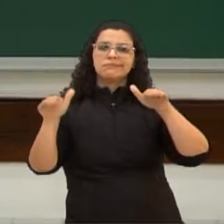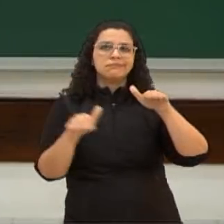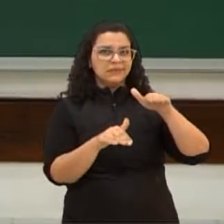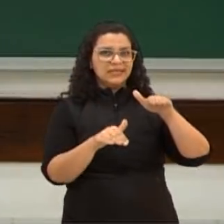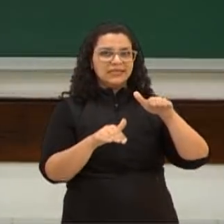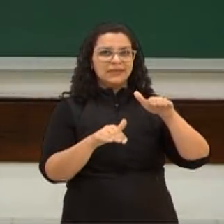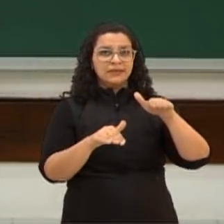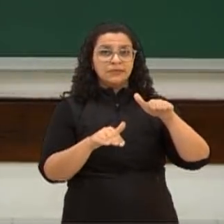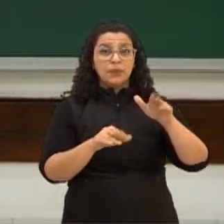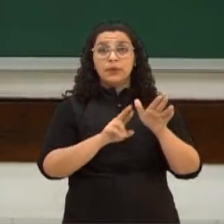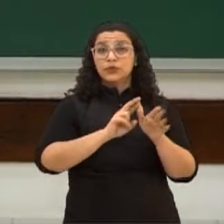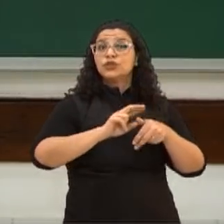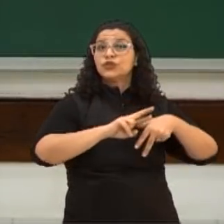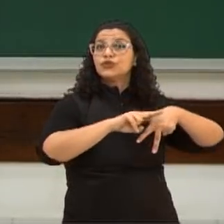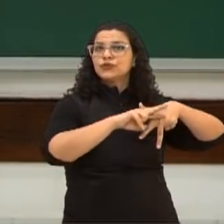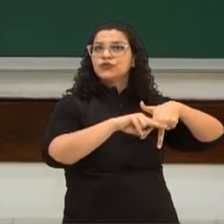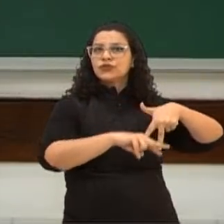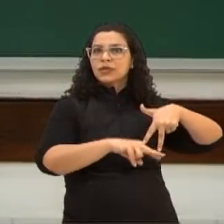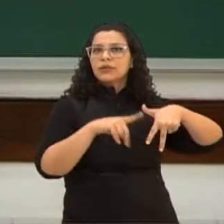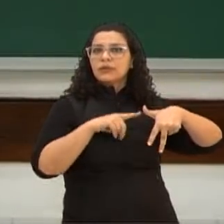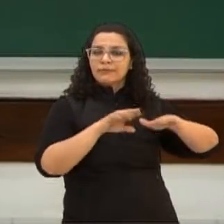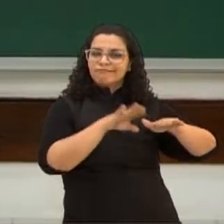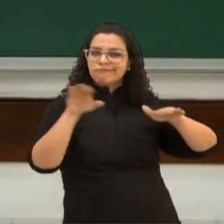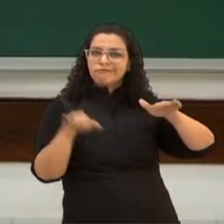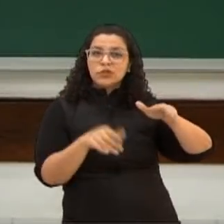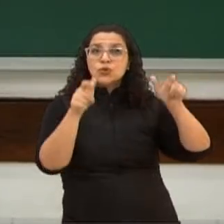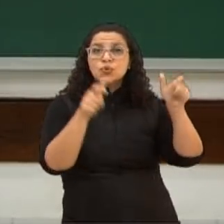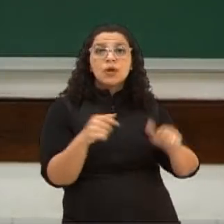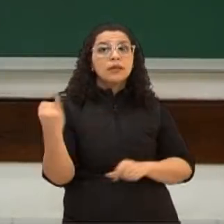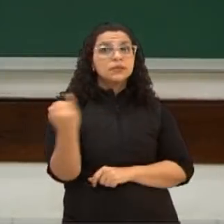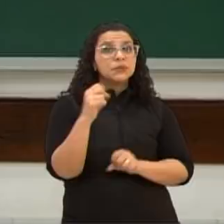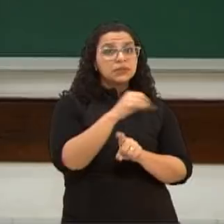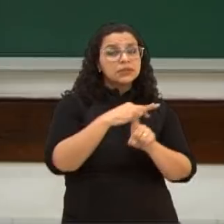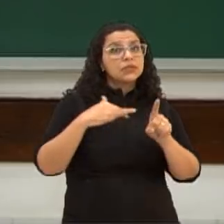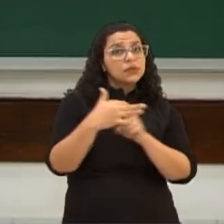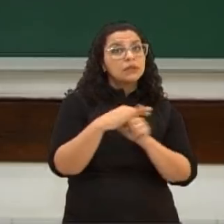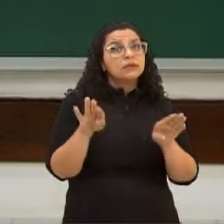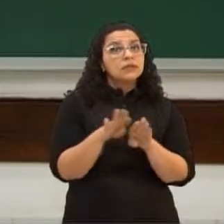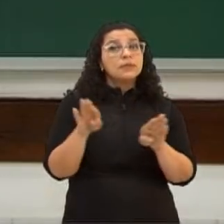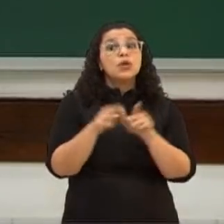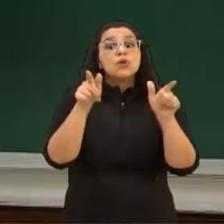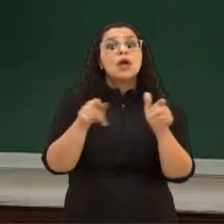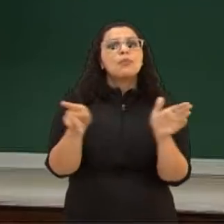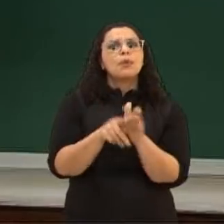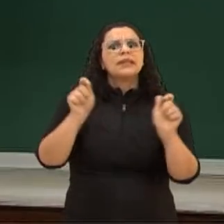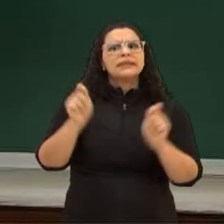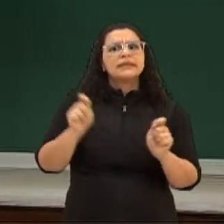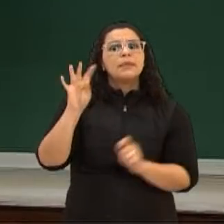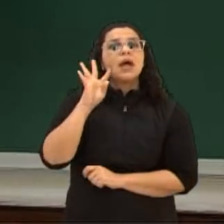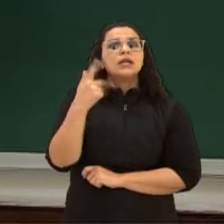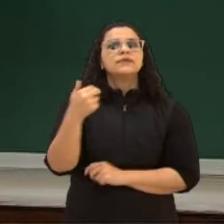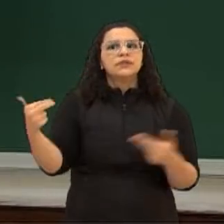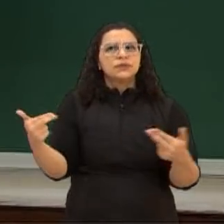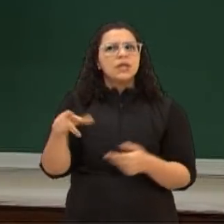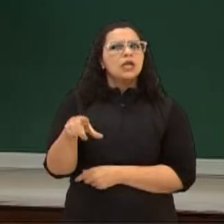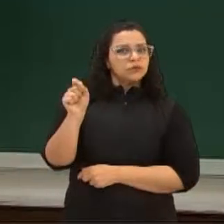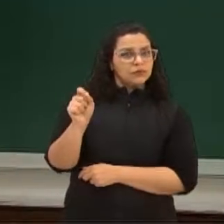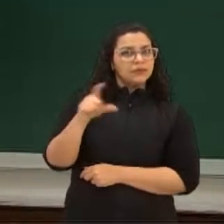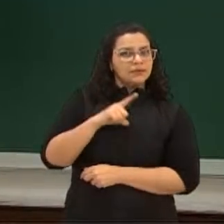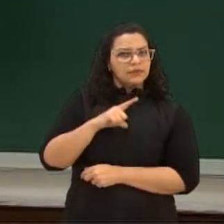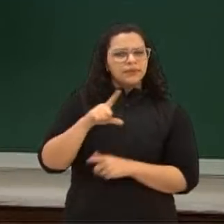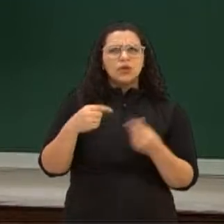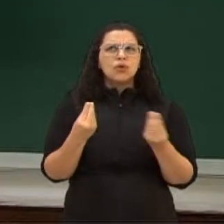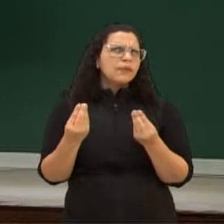desigualdade de gênero em postos importantes na sociedade e de tomadas de decisões. Mas, professor, como é que